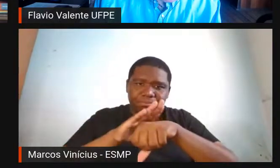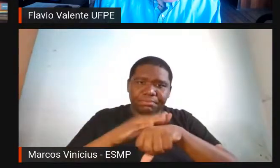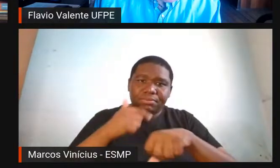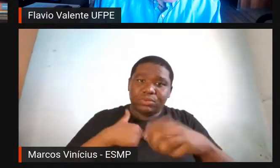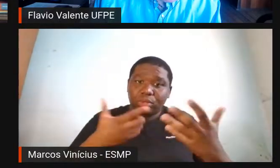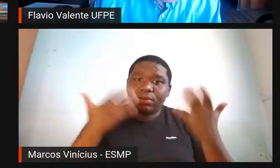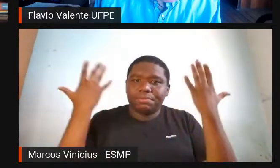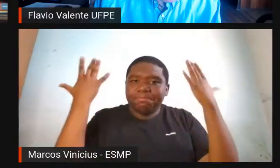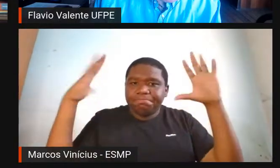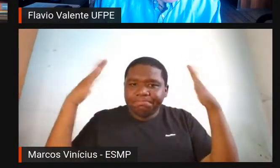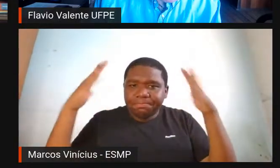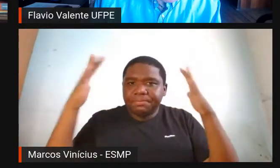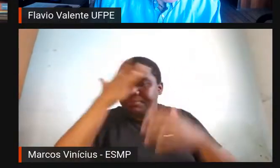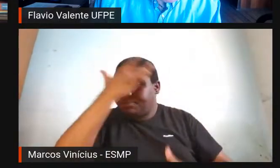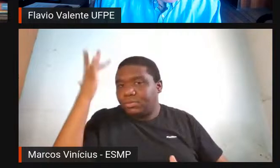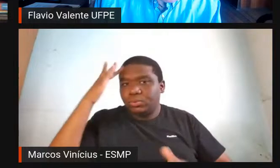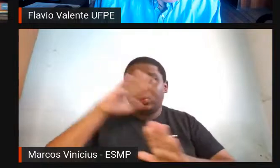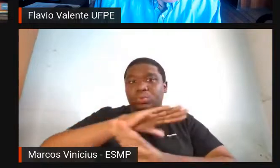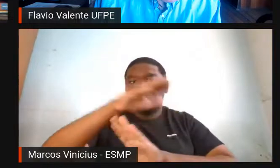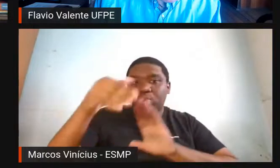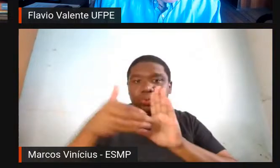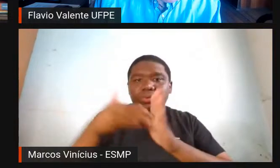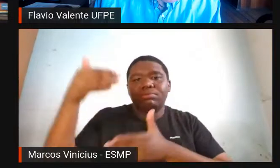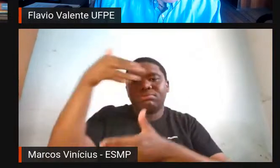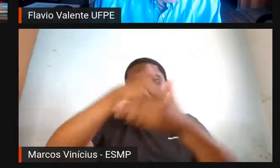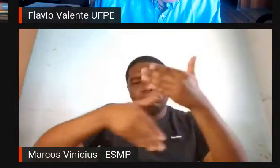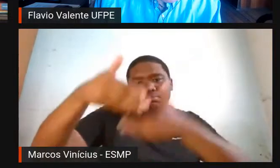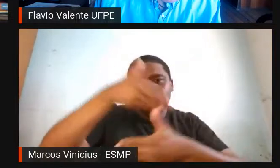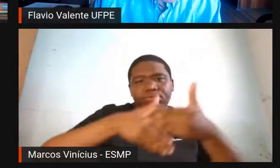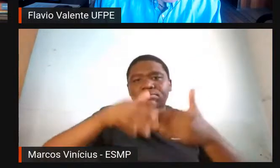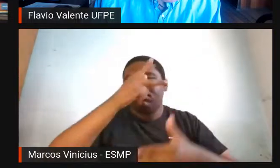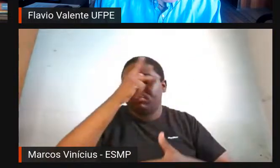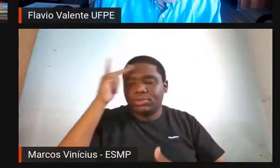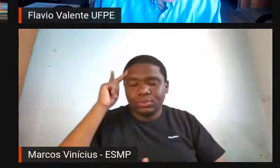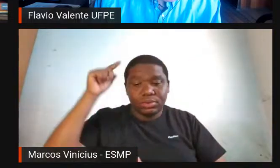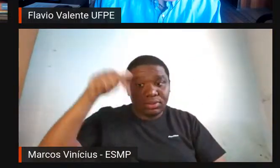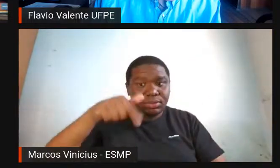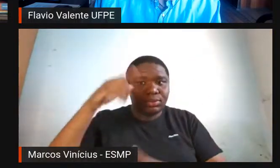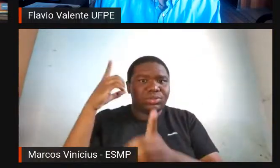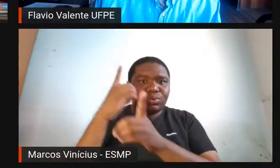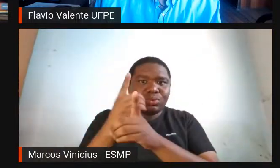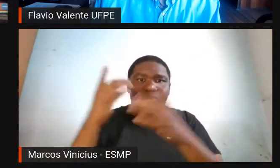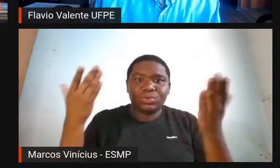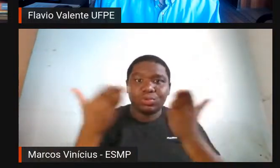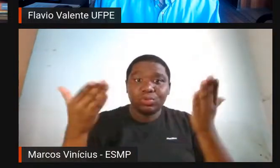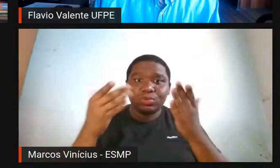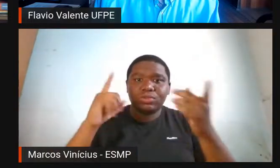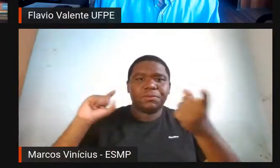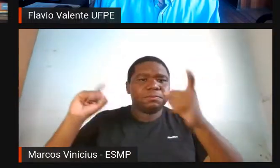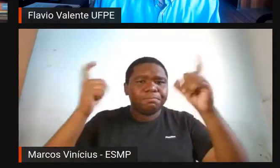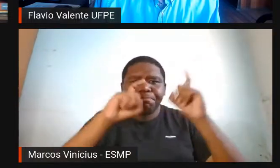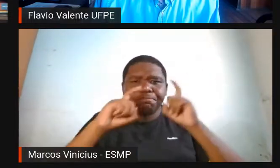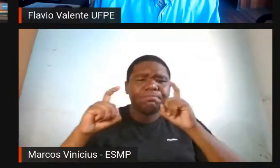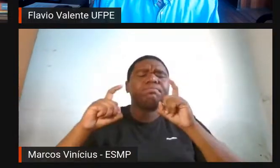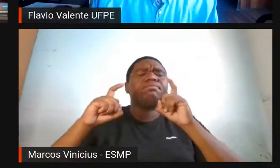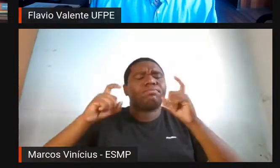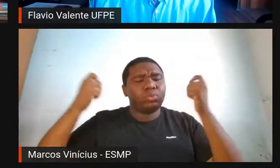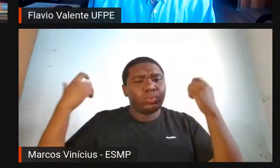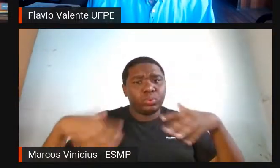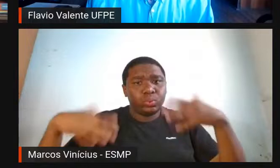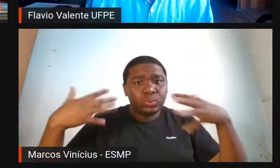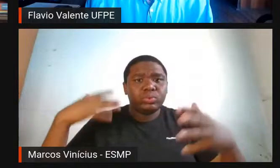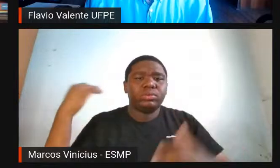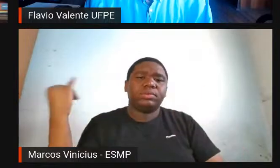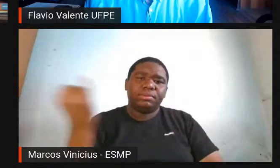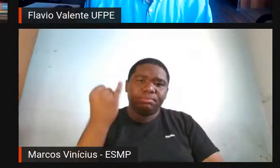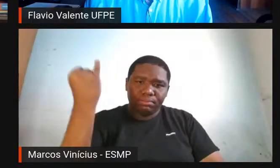todos os envolvidos, a todos aqueles que fomentaram esse encontro, essa discussão extremamente oportuna e